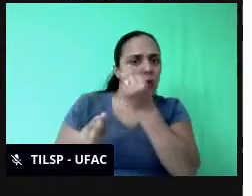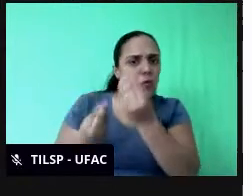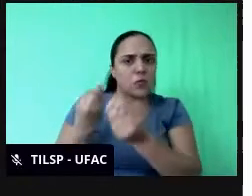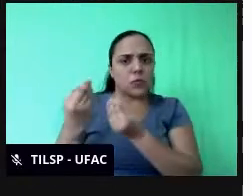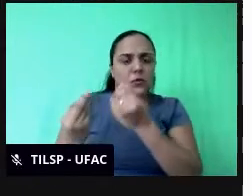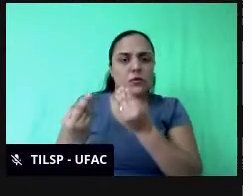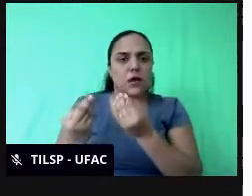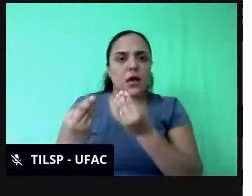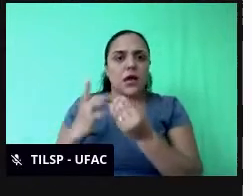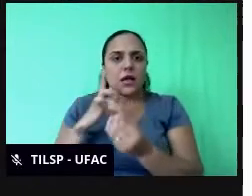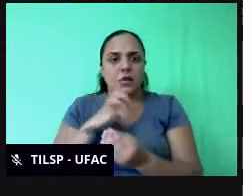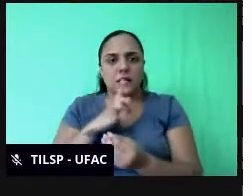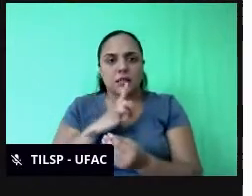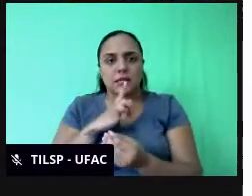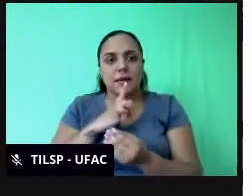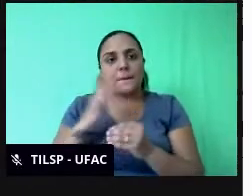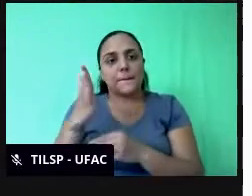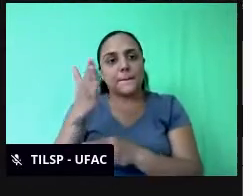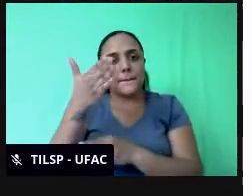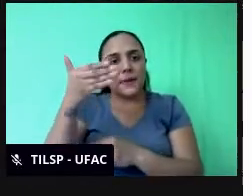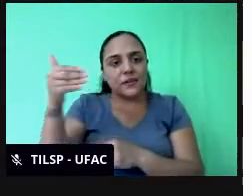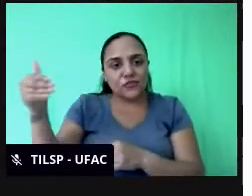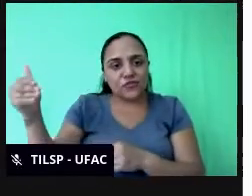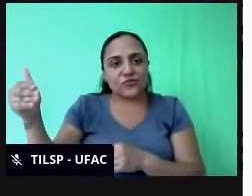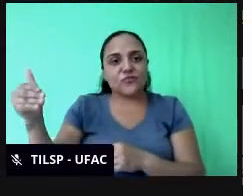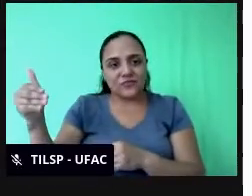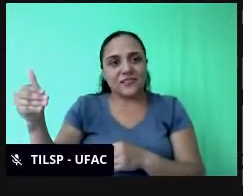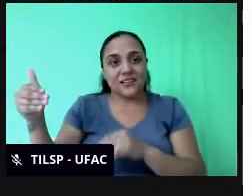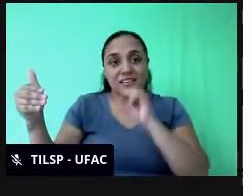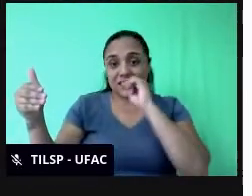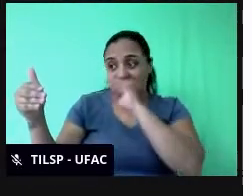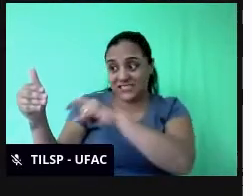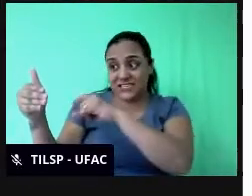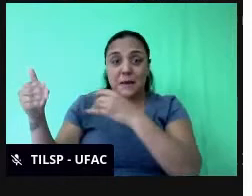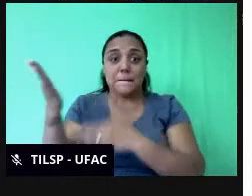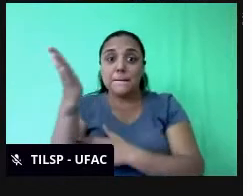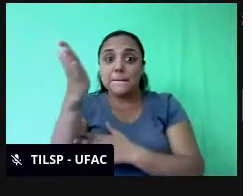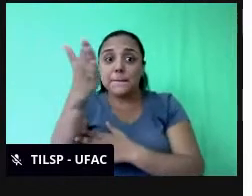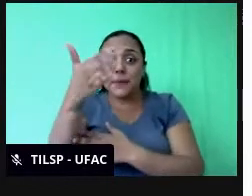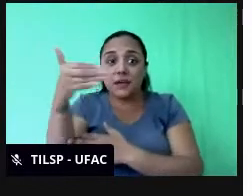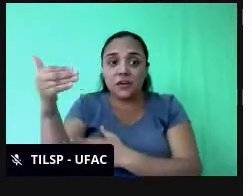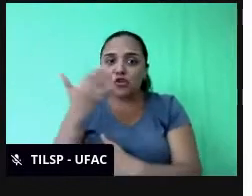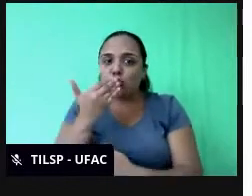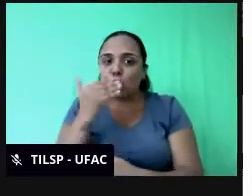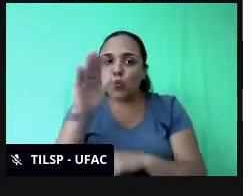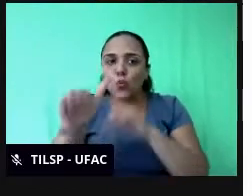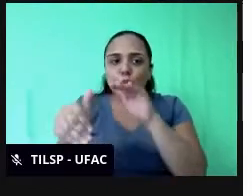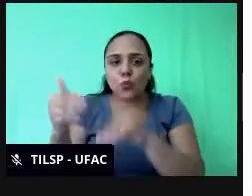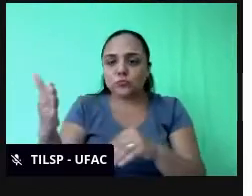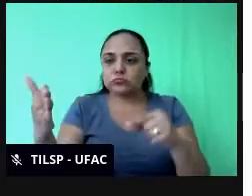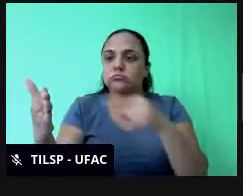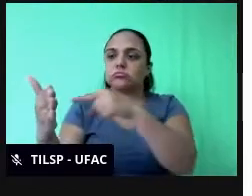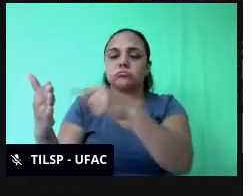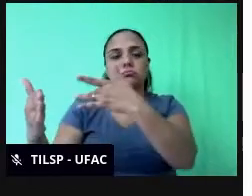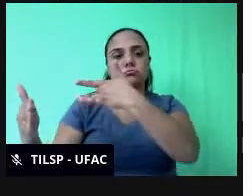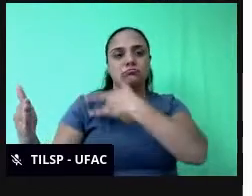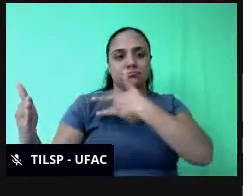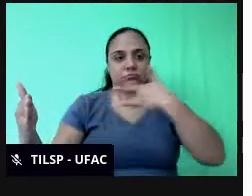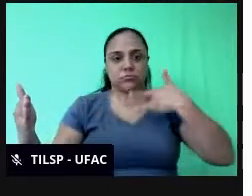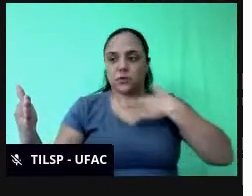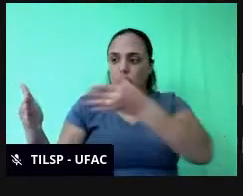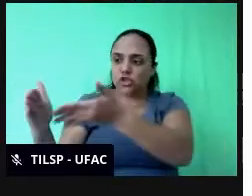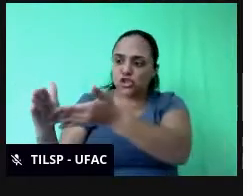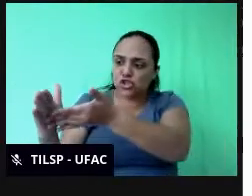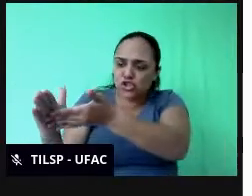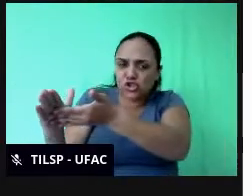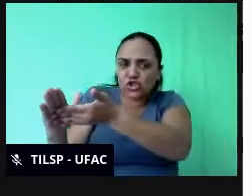Nas microalgas. Mas quando o peixe se alimenta dessas algas, esse ômega 3 é retido no seu